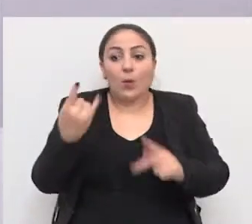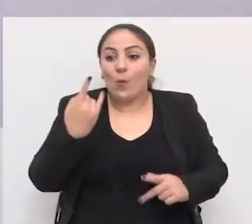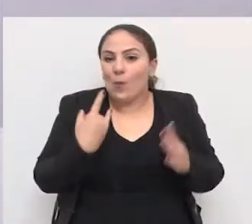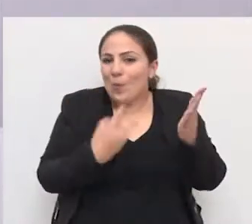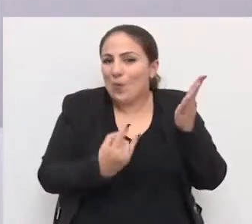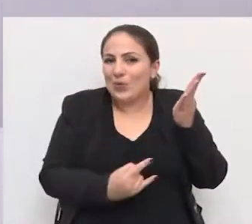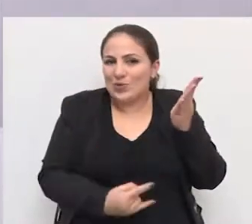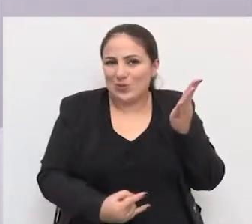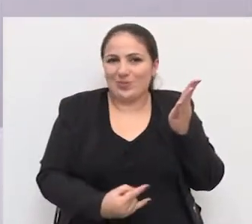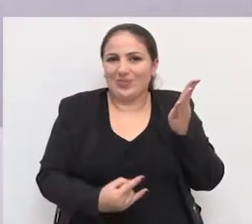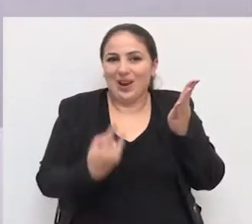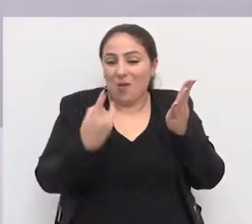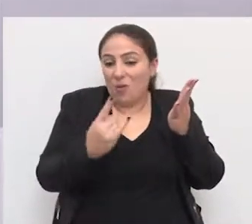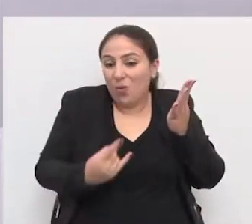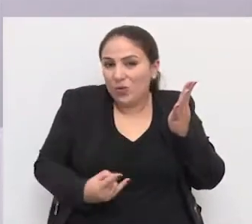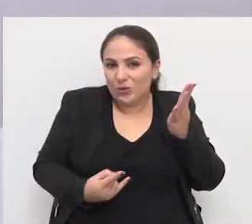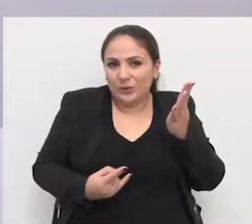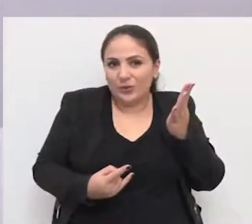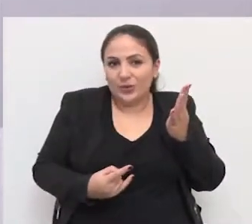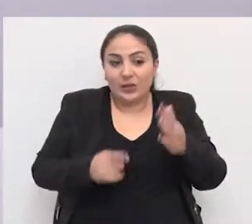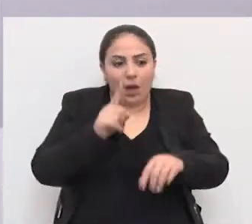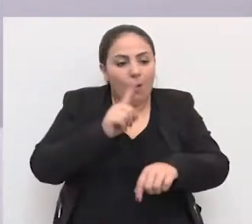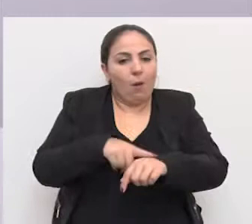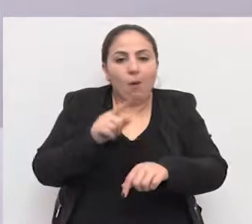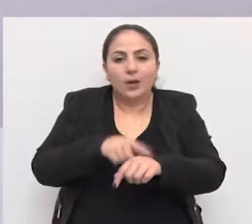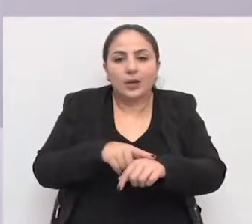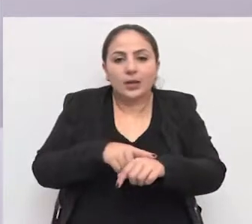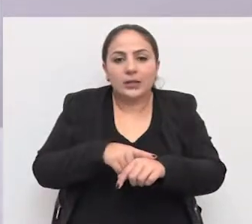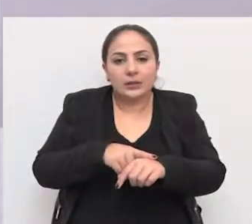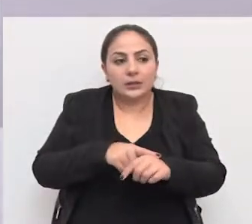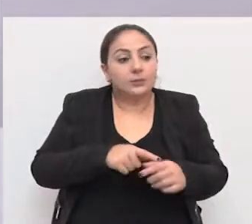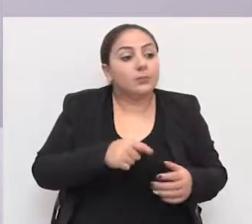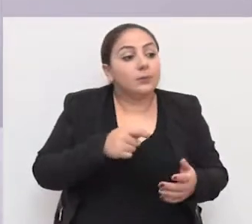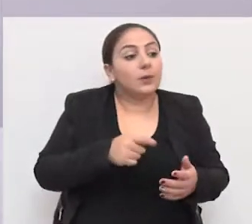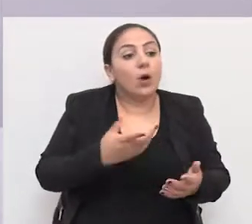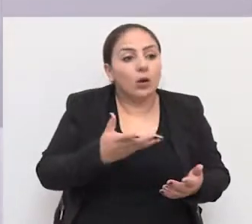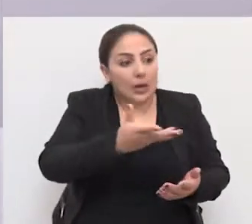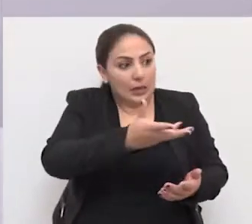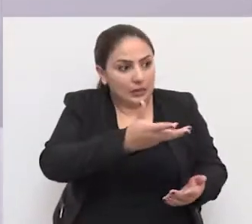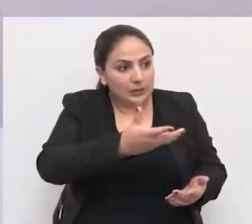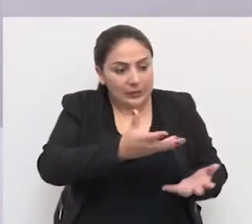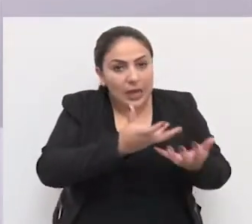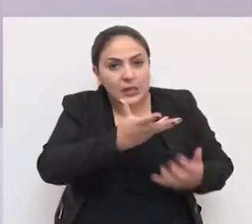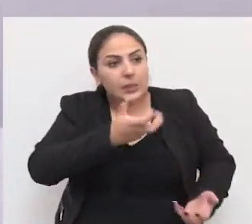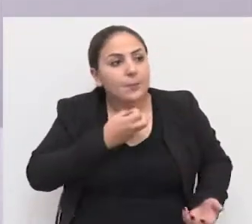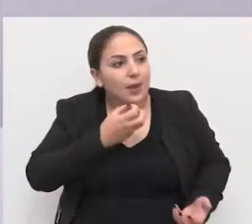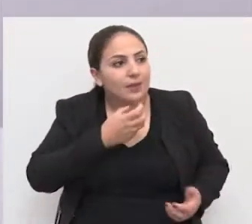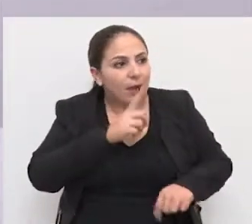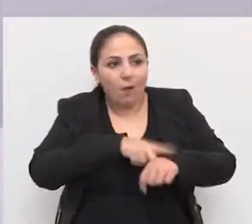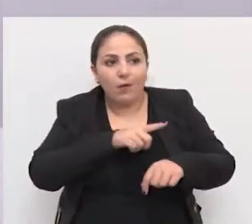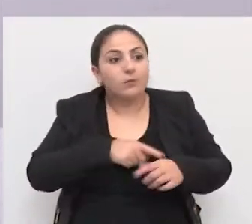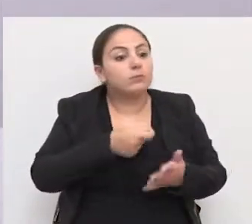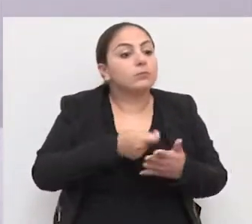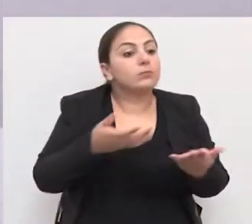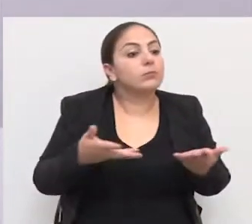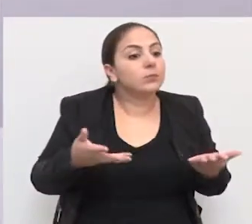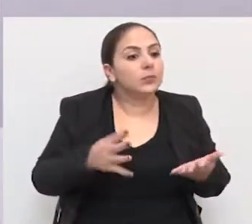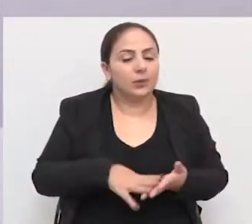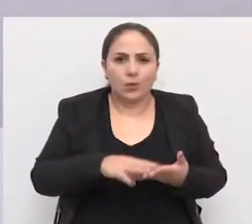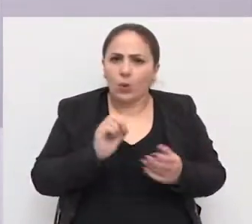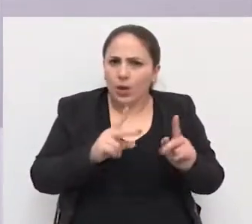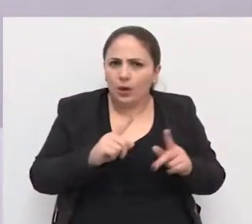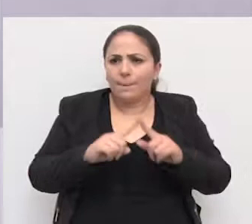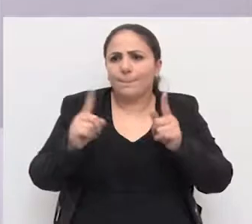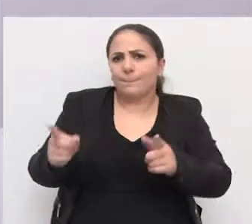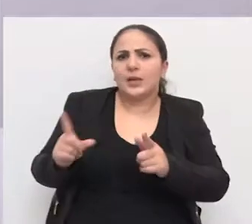ele é um dos últimos. Retribuir, quer dizer, na hora de cobrar o leão vem grande, na hora de te retribuir, não retribui com nada.